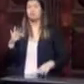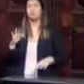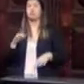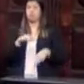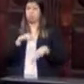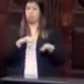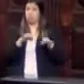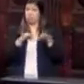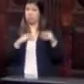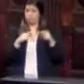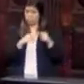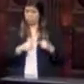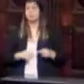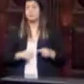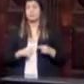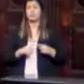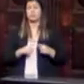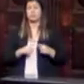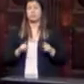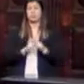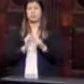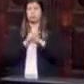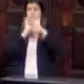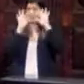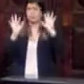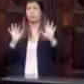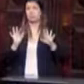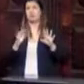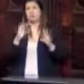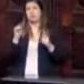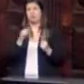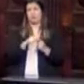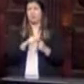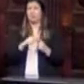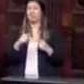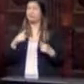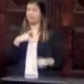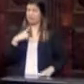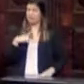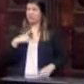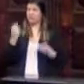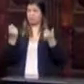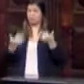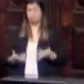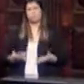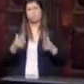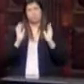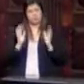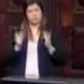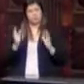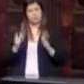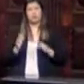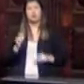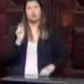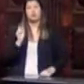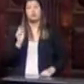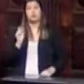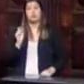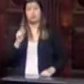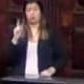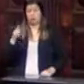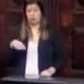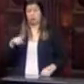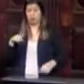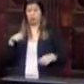e, inclusive, encaminhamentos objetivos como este, que já foi aqui declinado, que é a